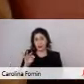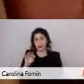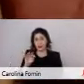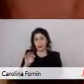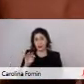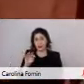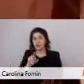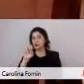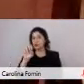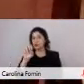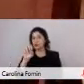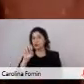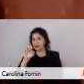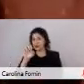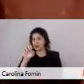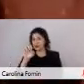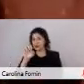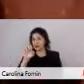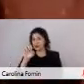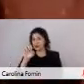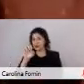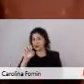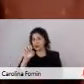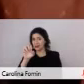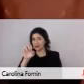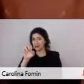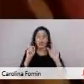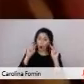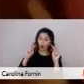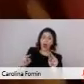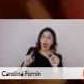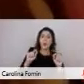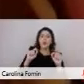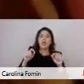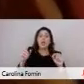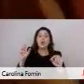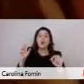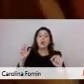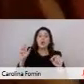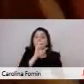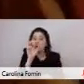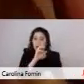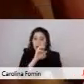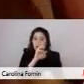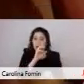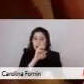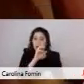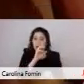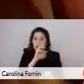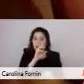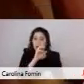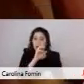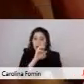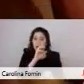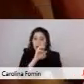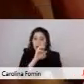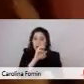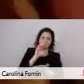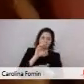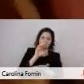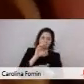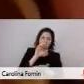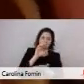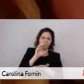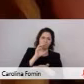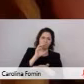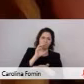Por que eu esclareço isso? Porque nós já temos a estrutura toda do Natjus estadual, temos todo esse apoio que é